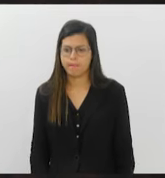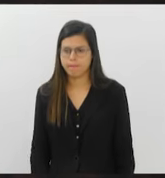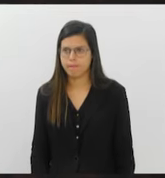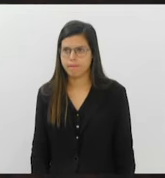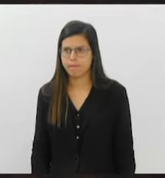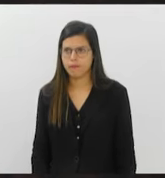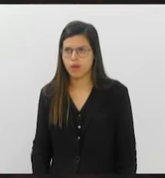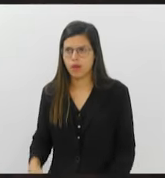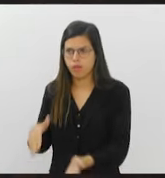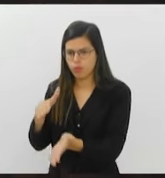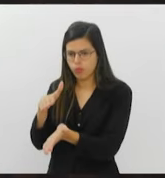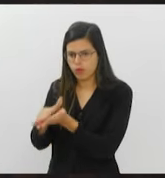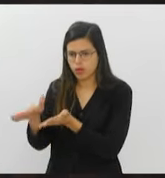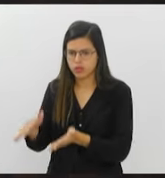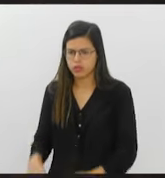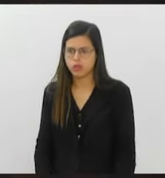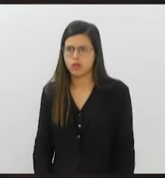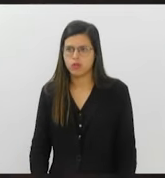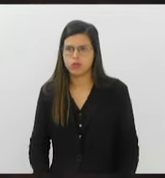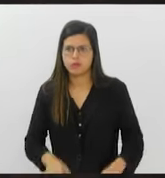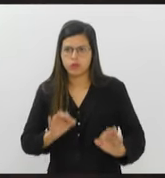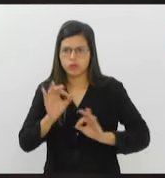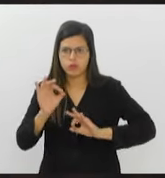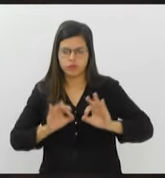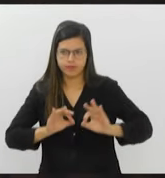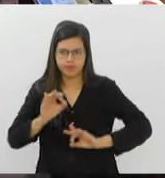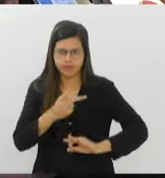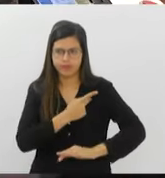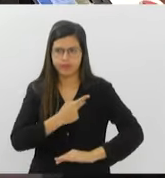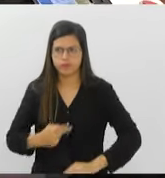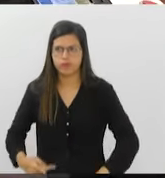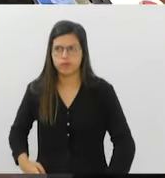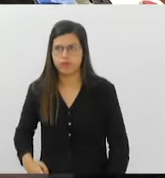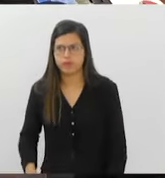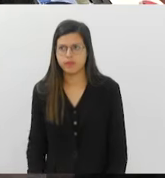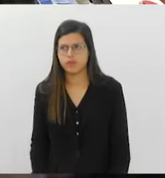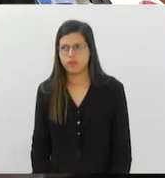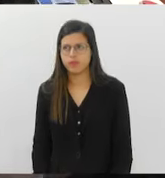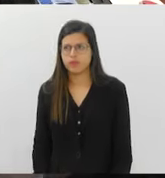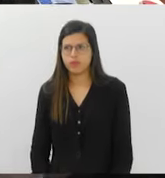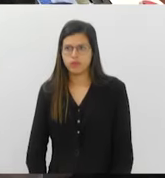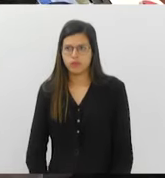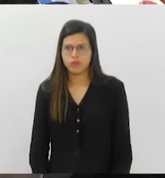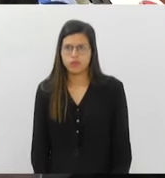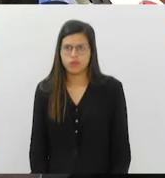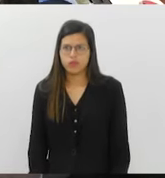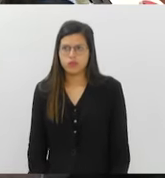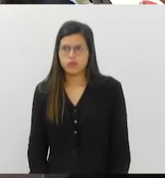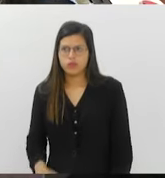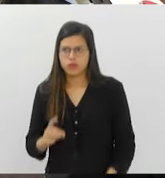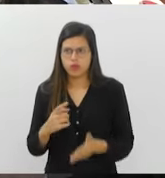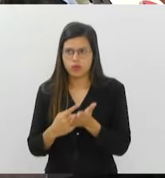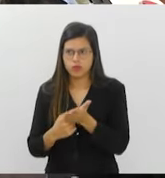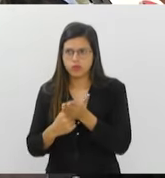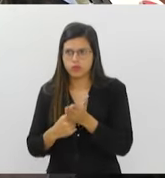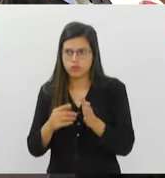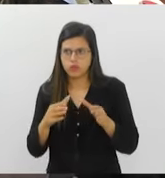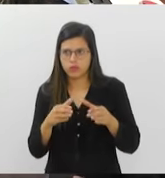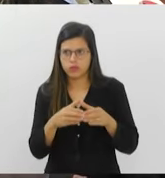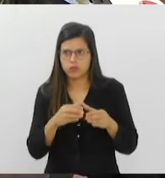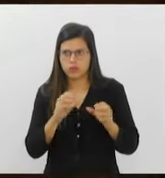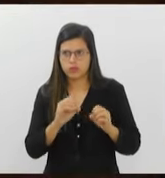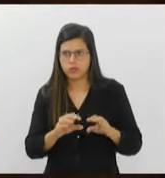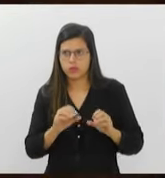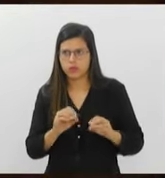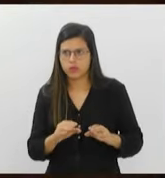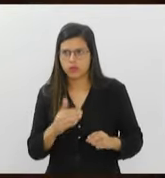a publicação. Questão deputado de ordem, Amorim. Presidente. É só para o acordo feito na questão do Conselho de Educação, pedir a